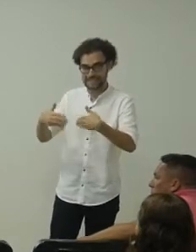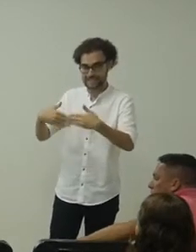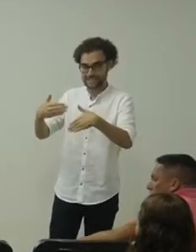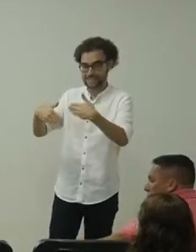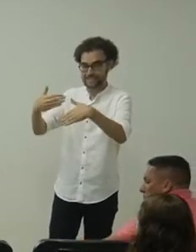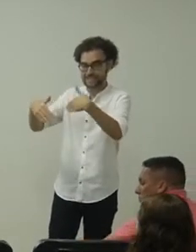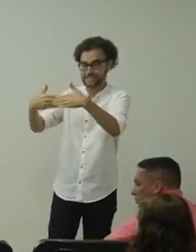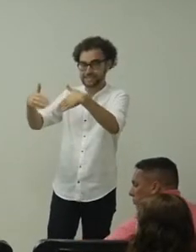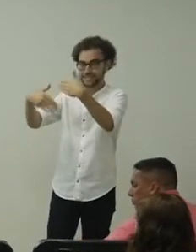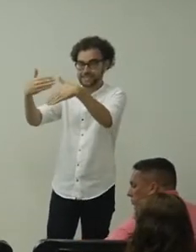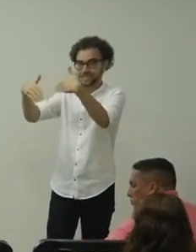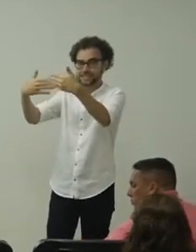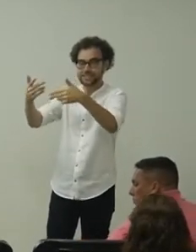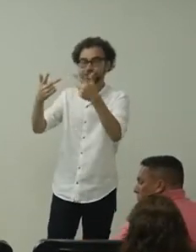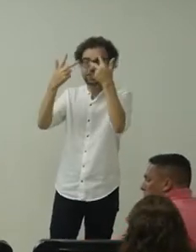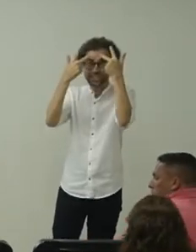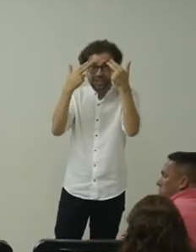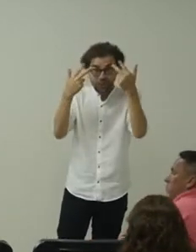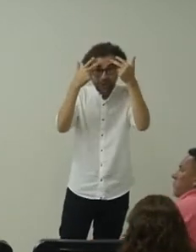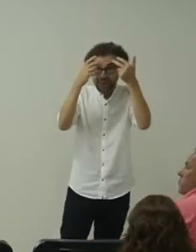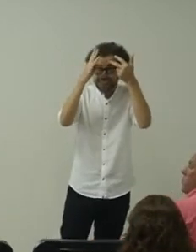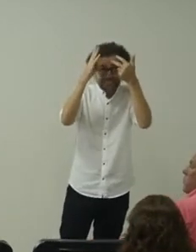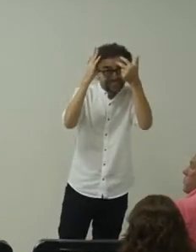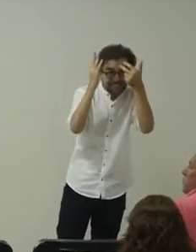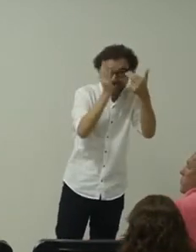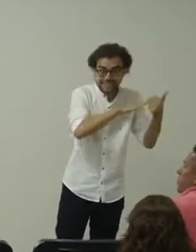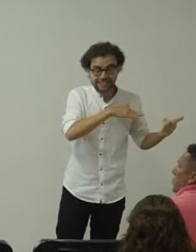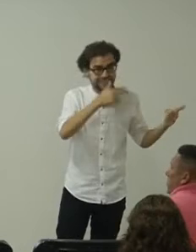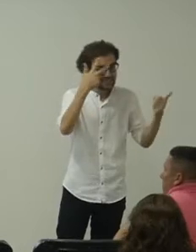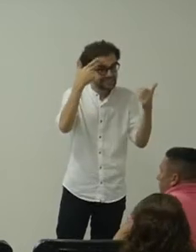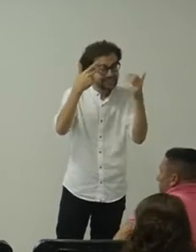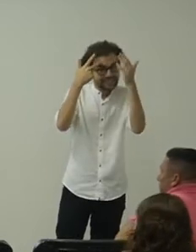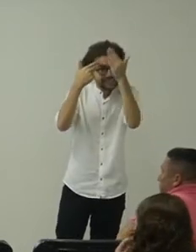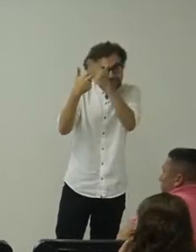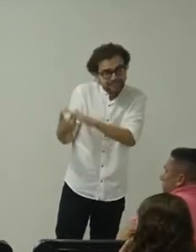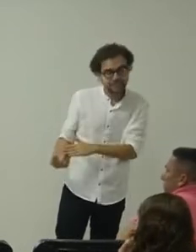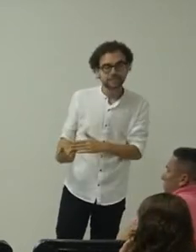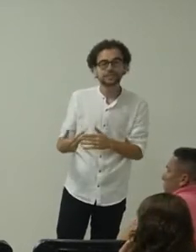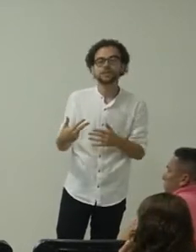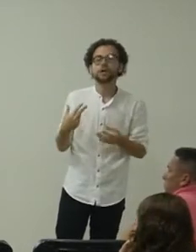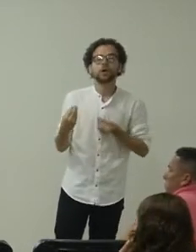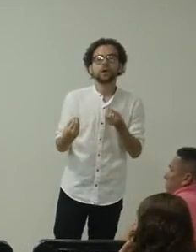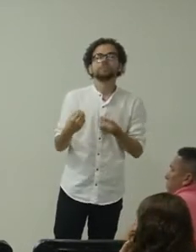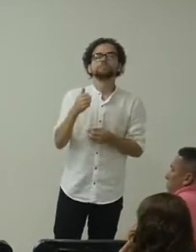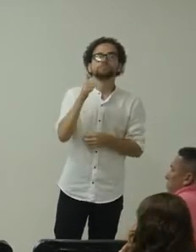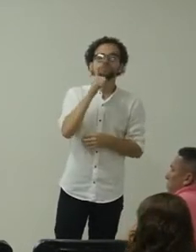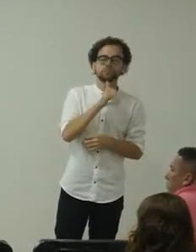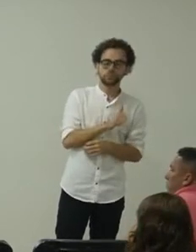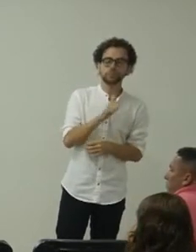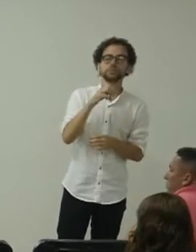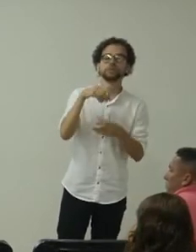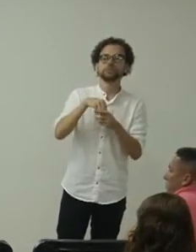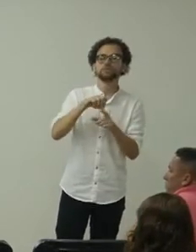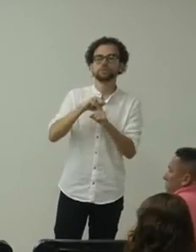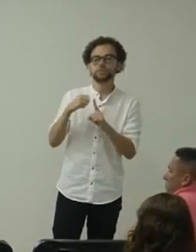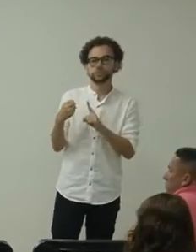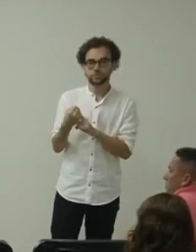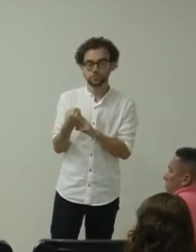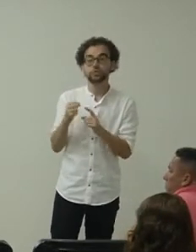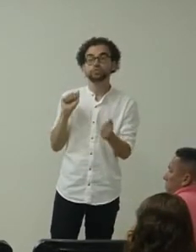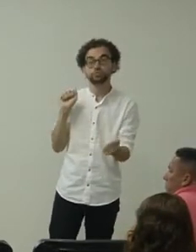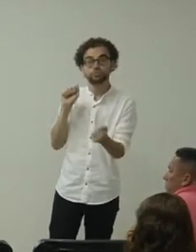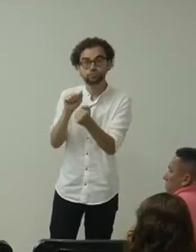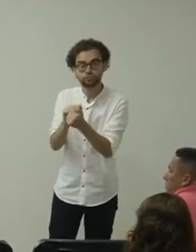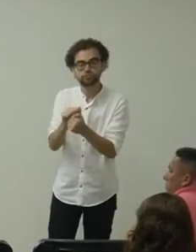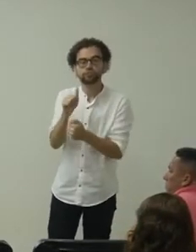a necessidade de desnaturalizar o que está posto. E aí é desnaturalizar quanto mulheres em sociedade e como as